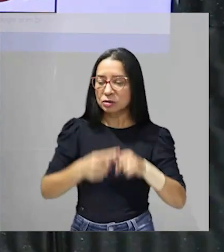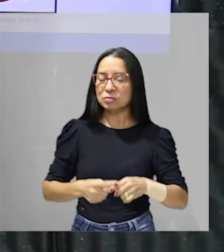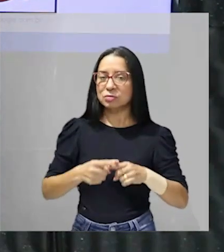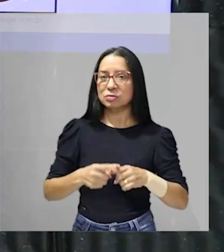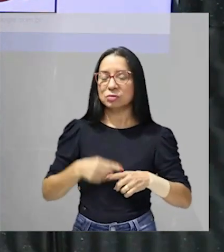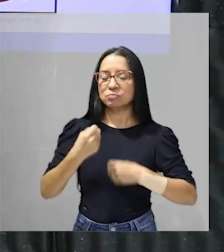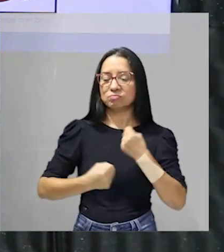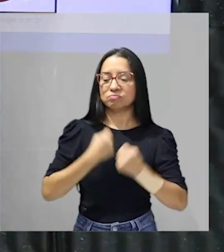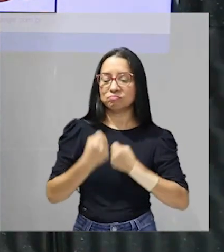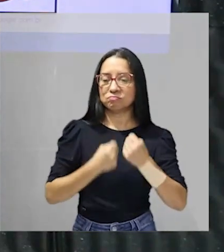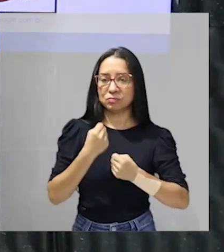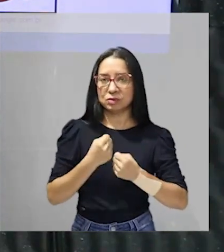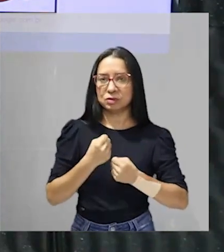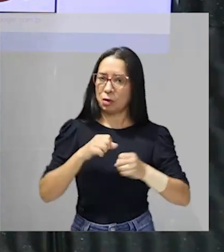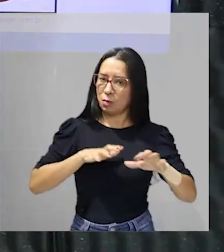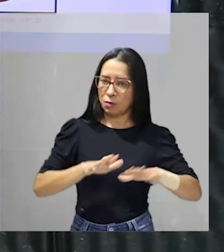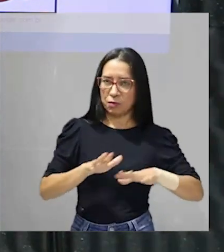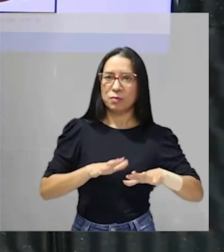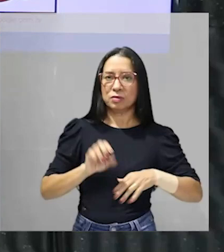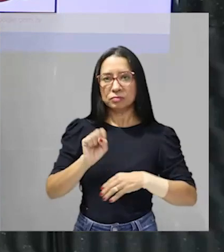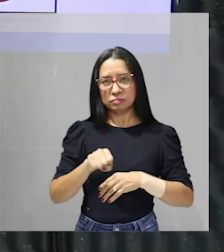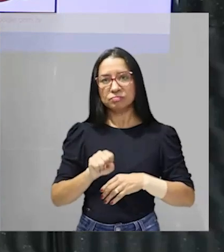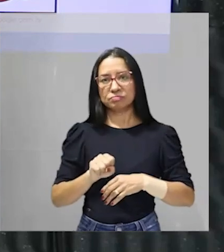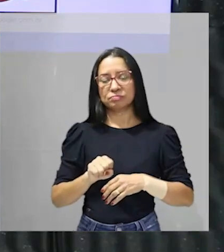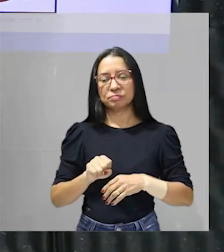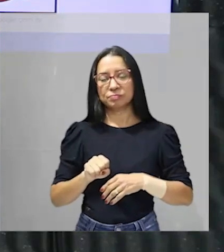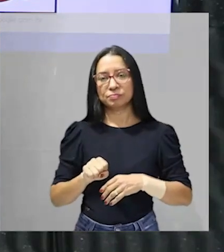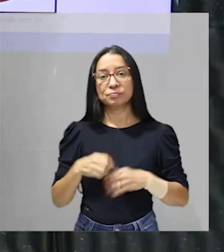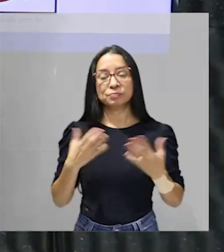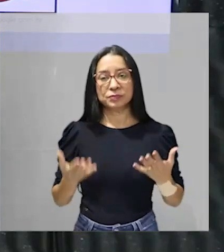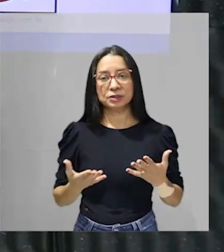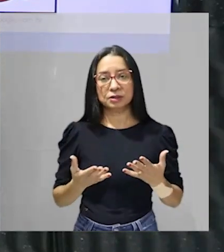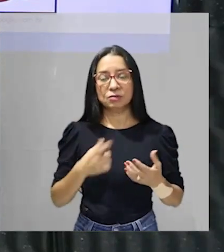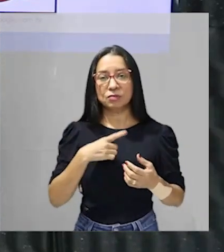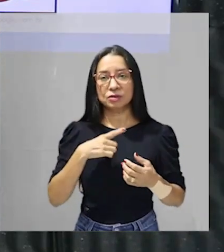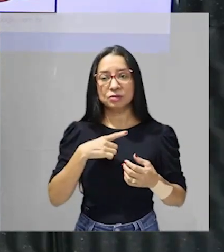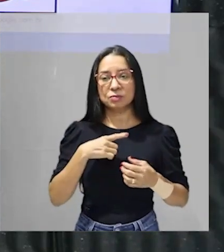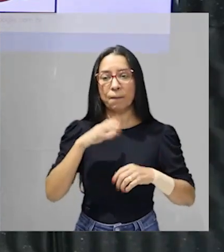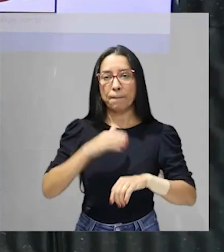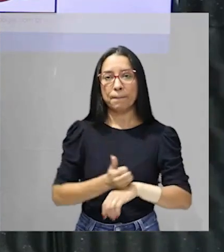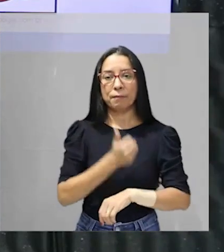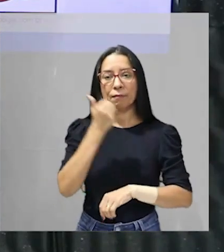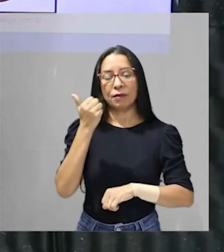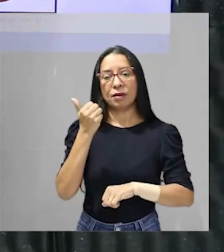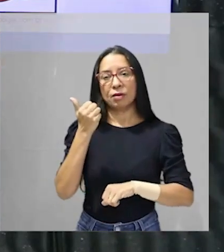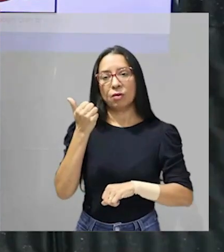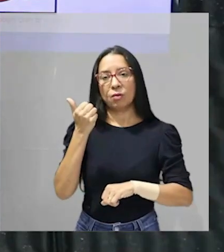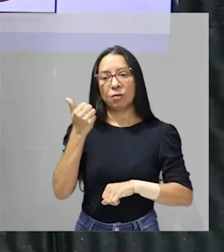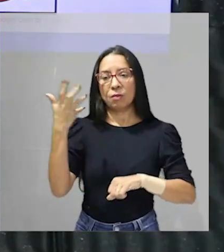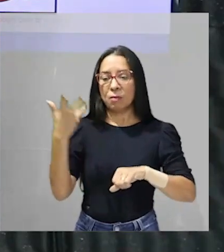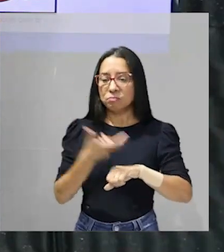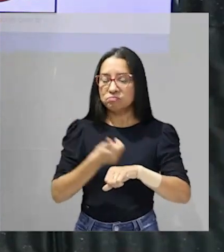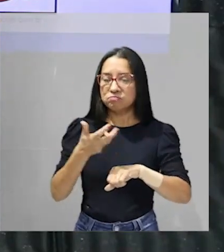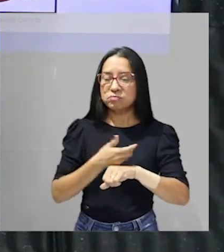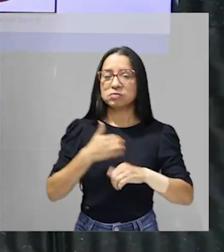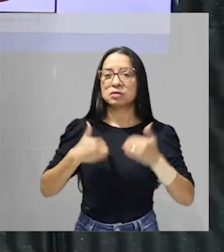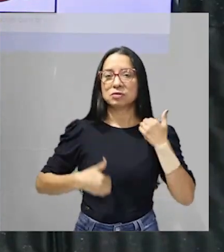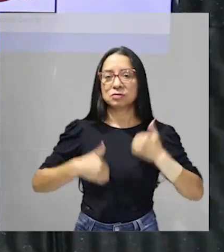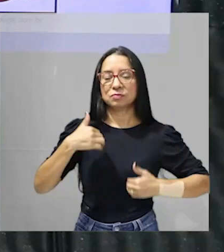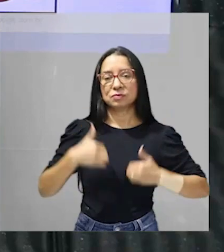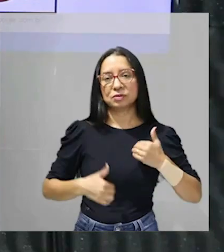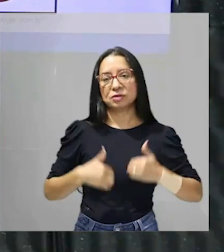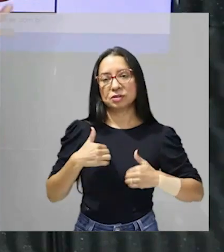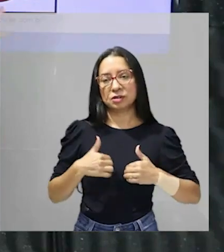elas não estão em movimento estão em movimento Então vai gerar uma melhor aptidão física aqui elas estão quebrando